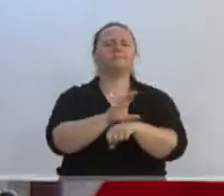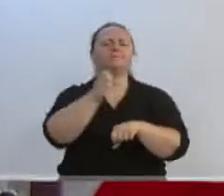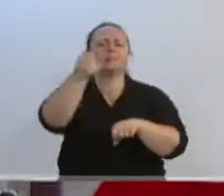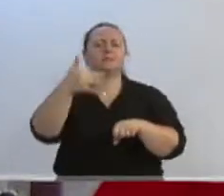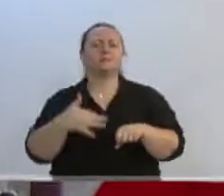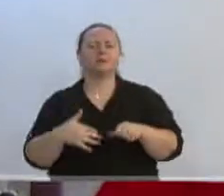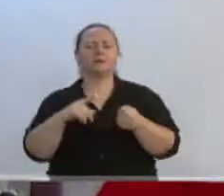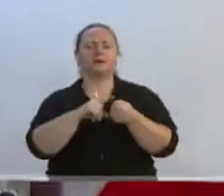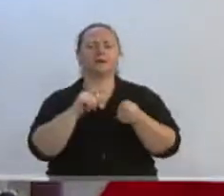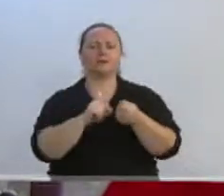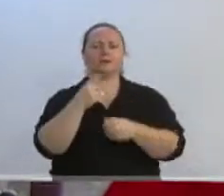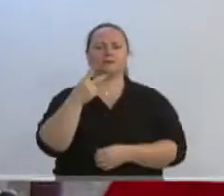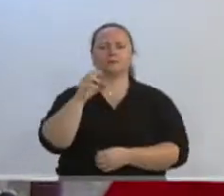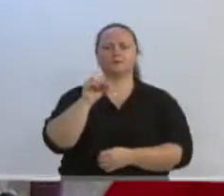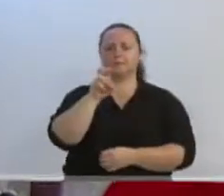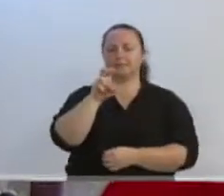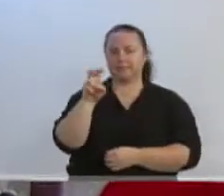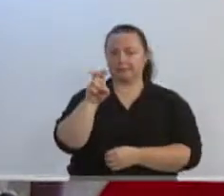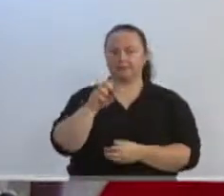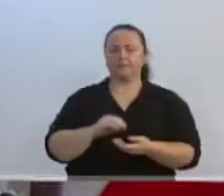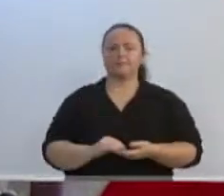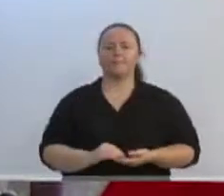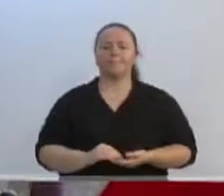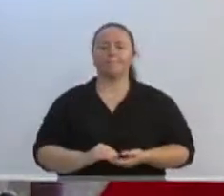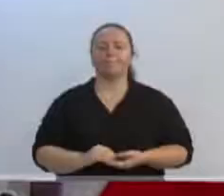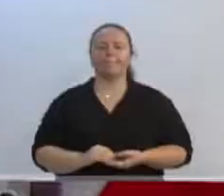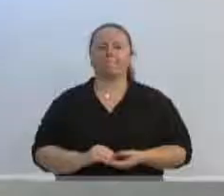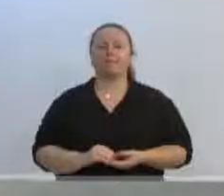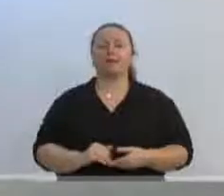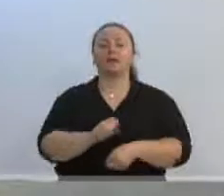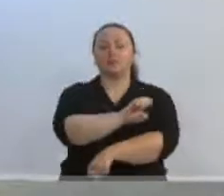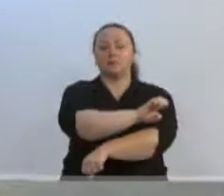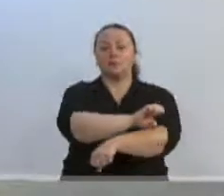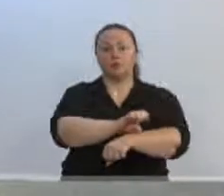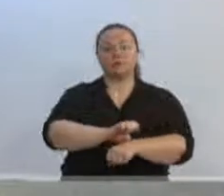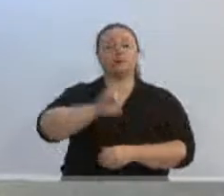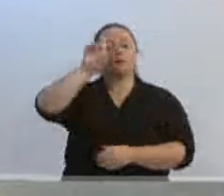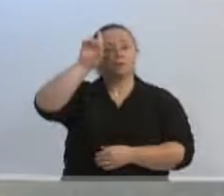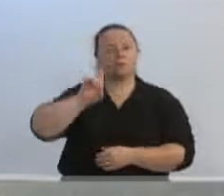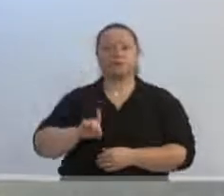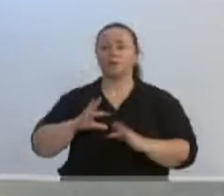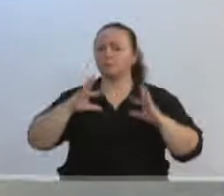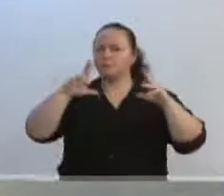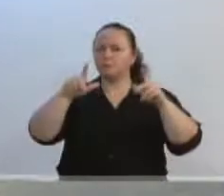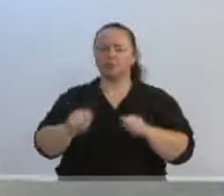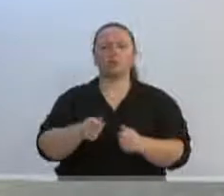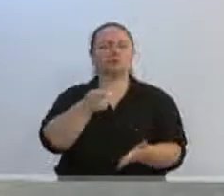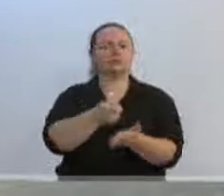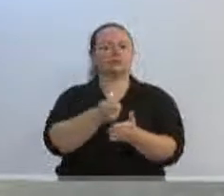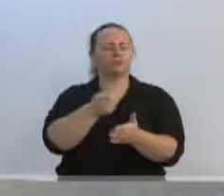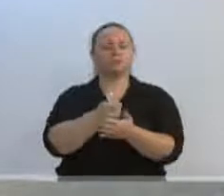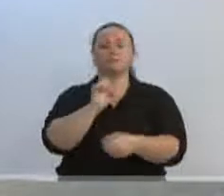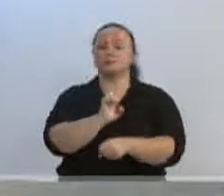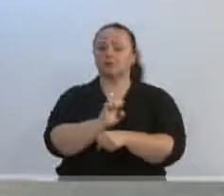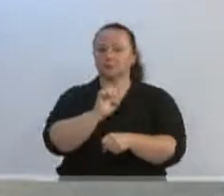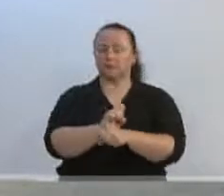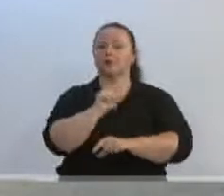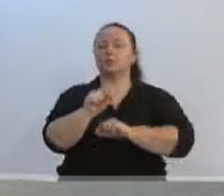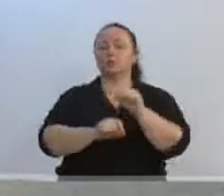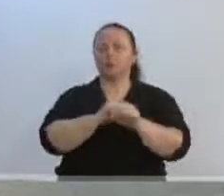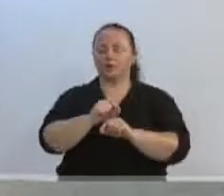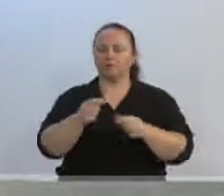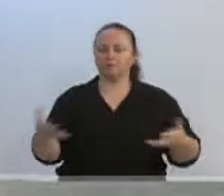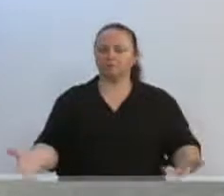artigo 205. A educação, direito de todos e dever do Estado e da família, será promovida